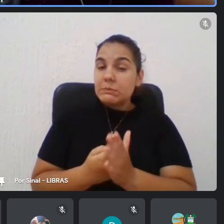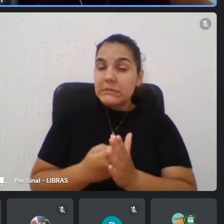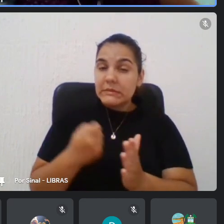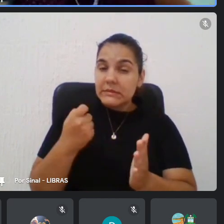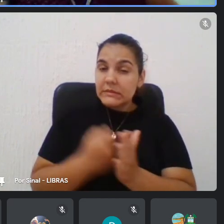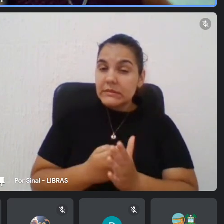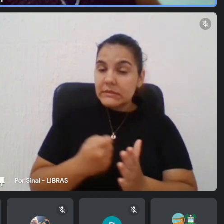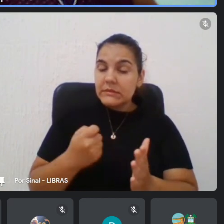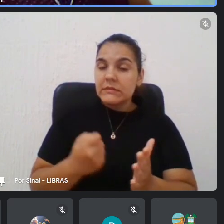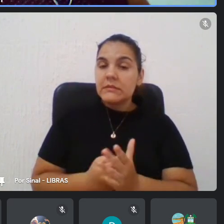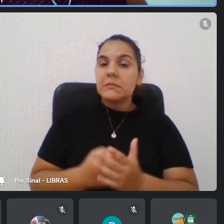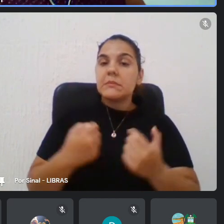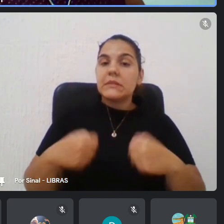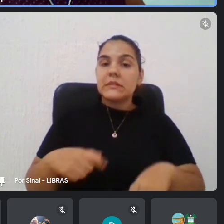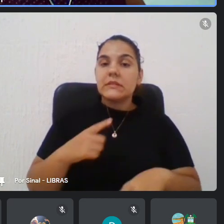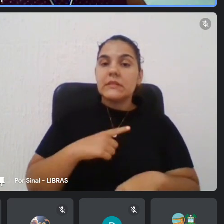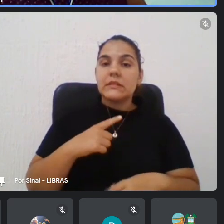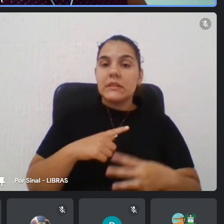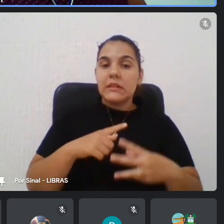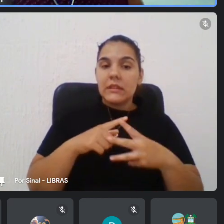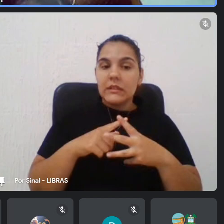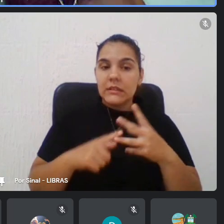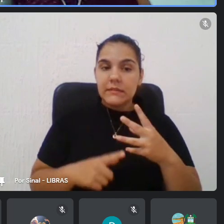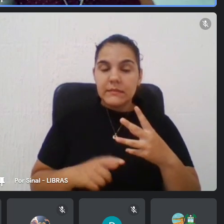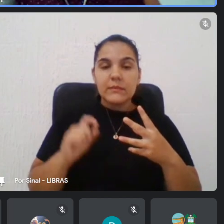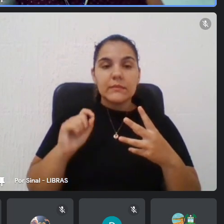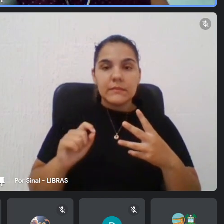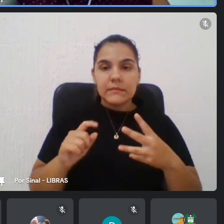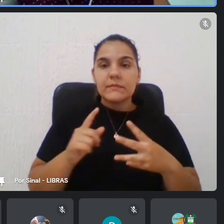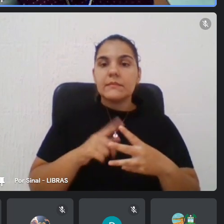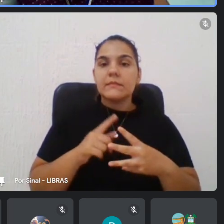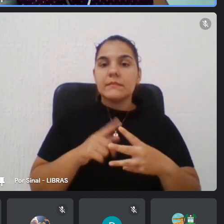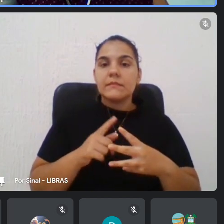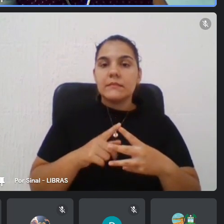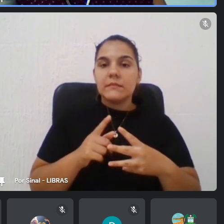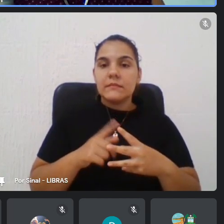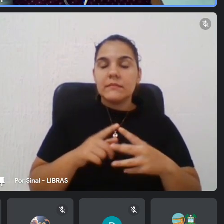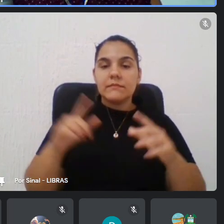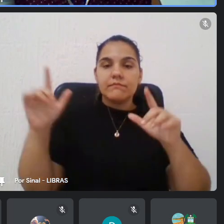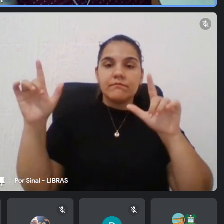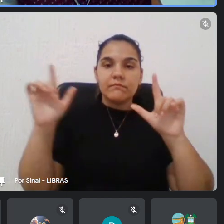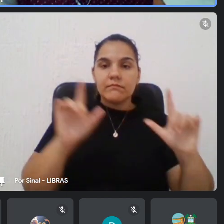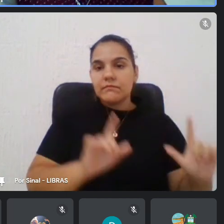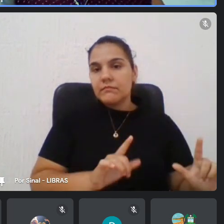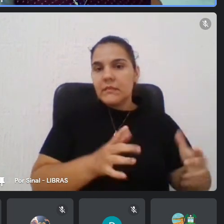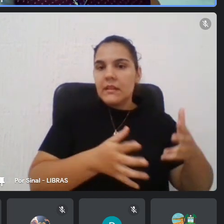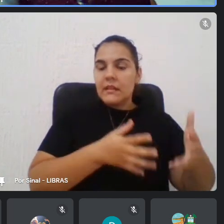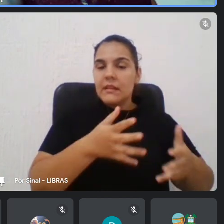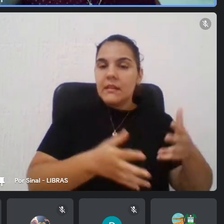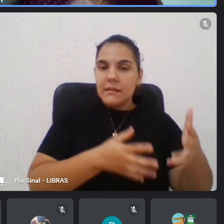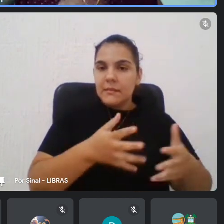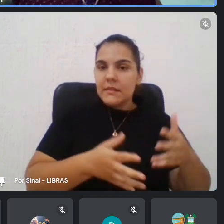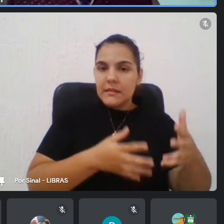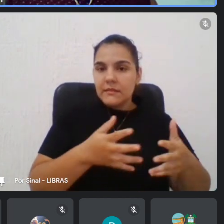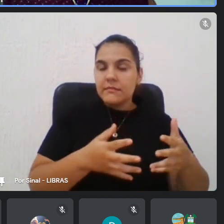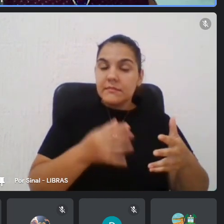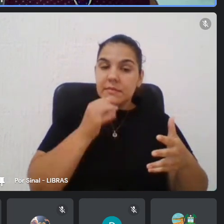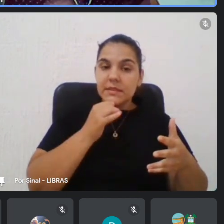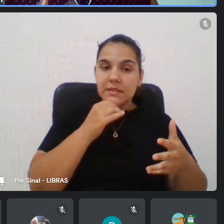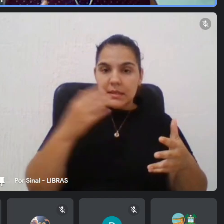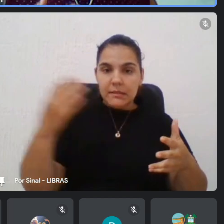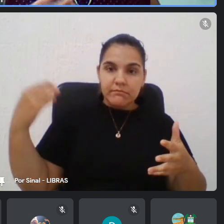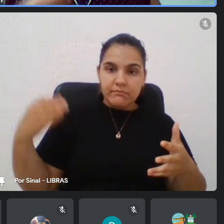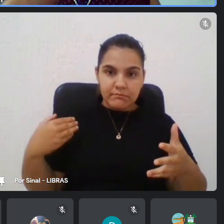obrigatoriamente, tem que vir com os três recursos, janela de libras, que é esse daqui, esse pessoal que fica fazendo a interpretação em